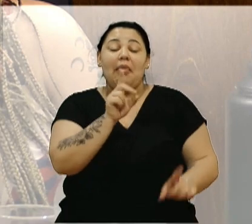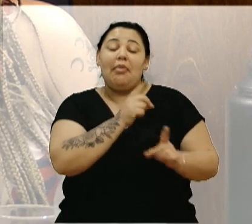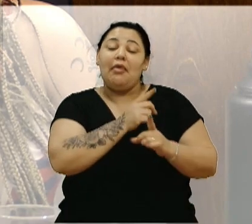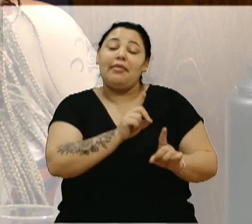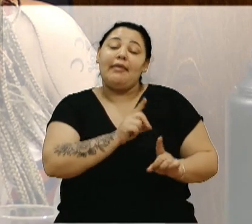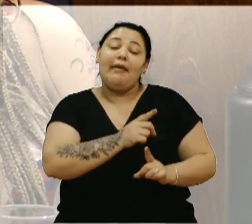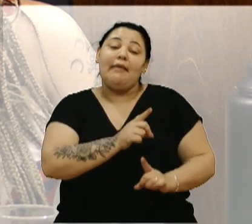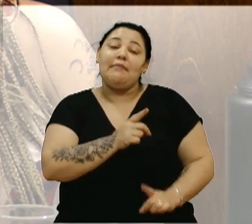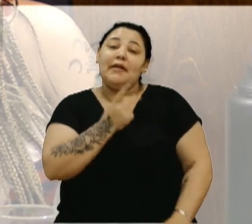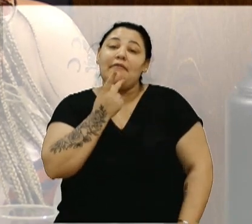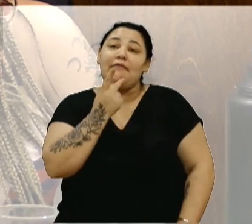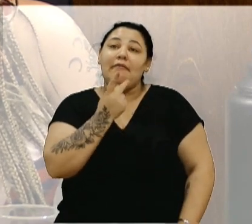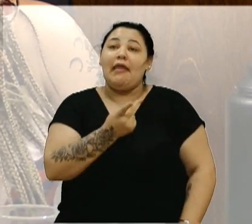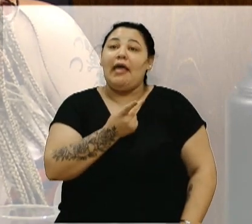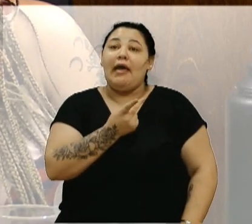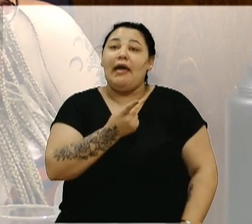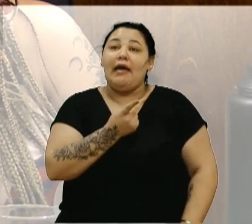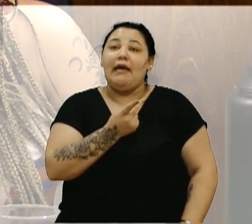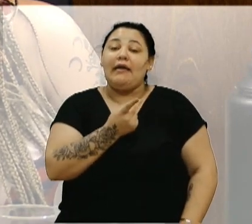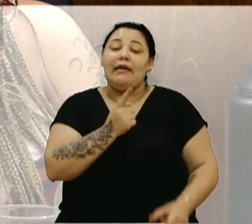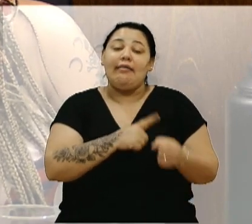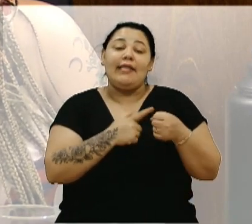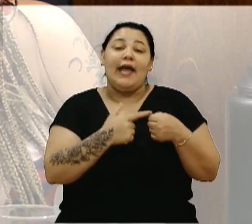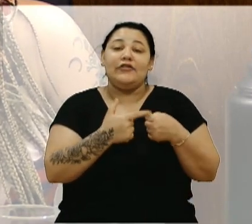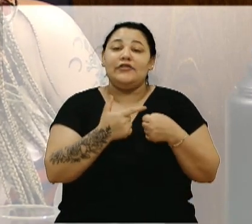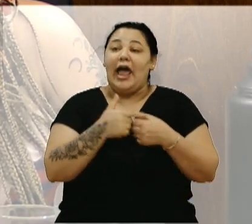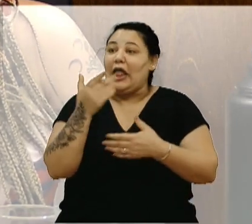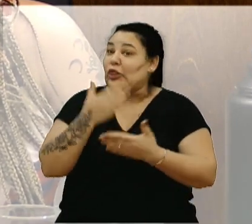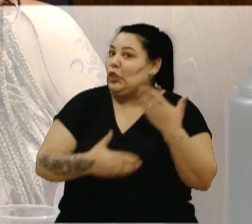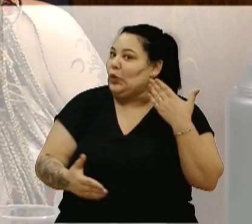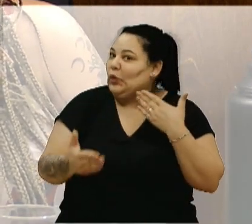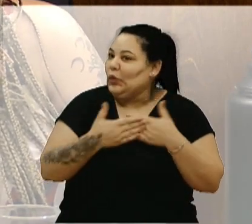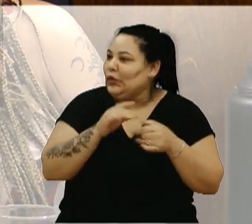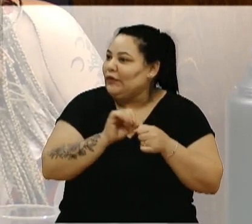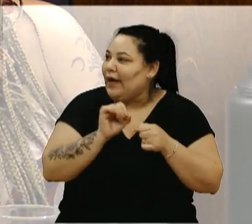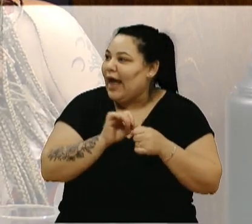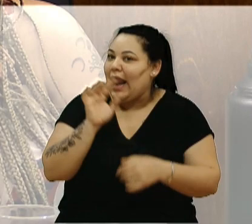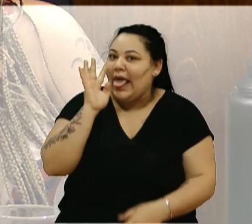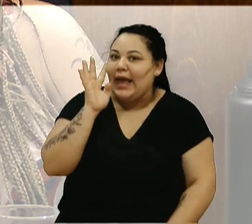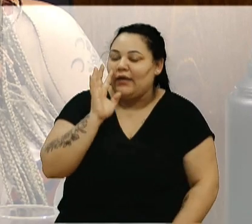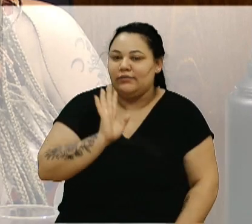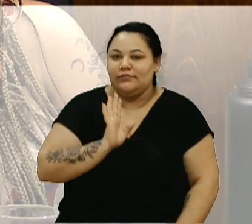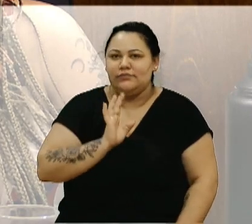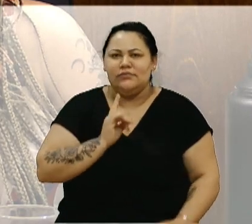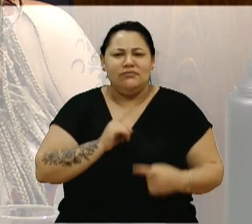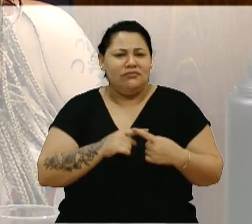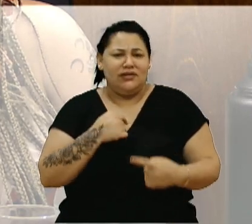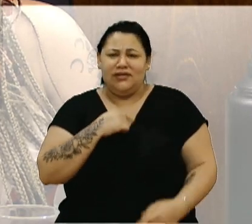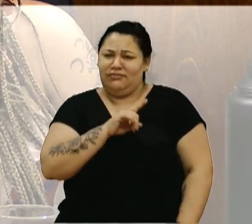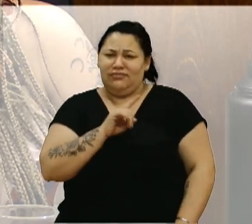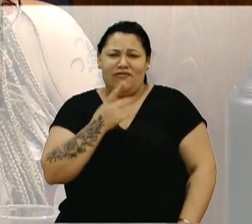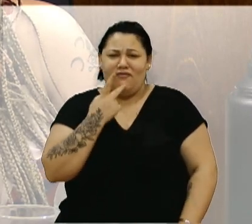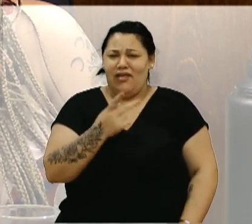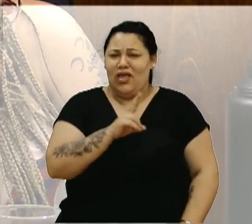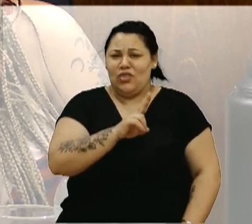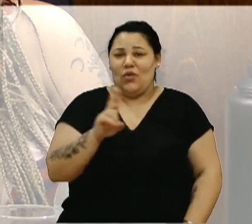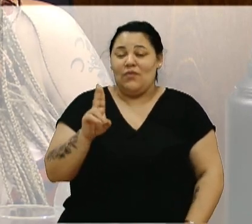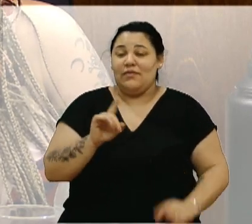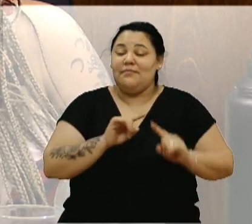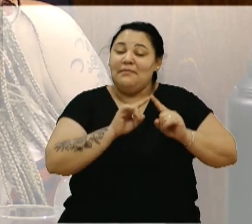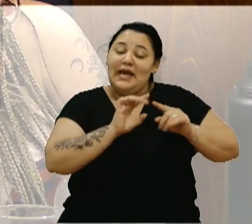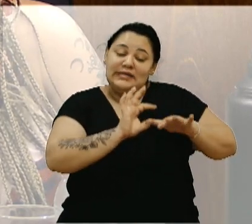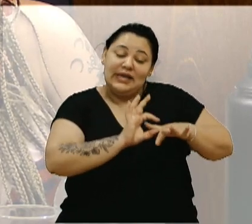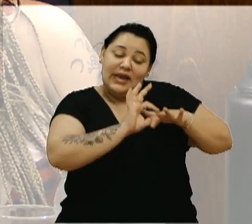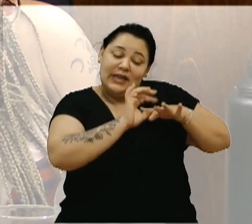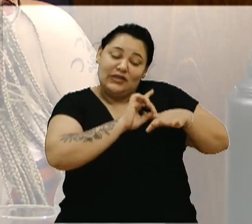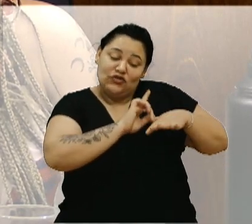está tudo legal, está tudo certo. Acho que é isso. Porque eu não dei nome, mas já que a líder de governo veio trazer